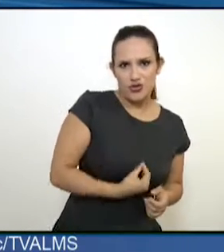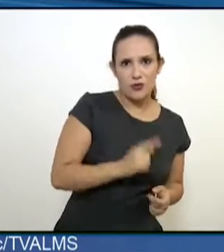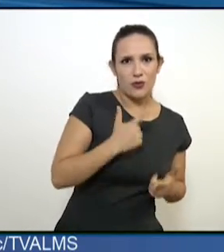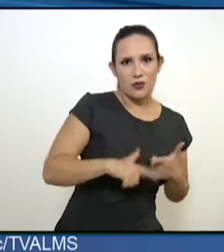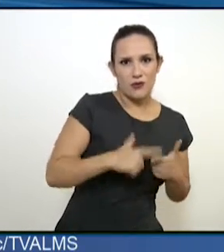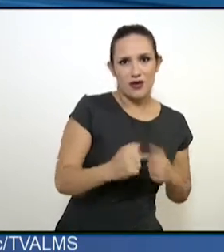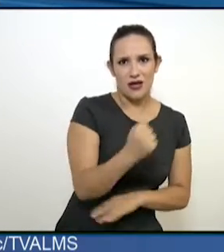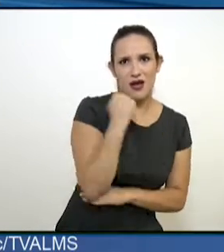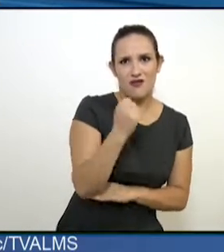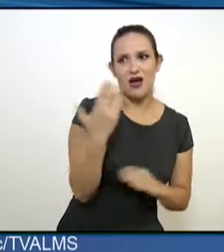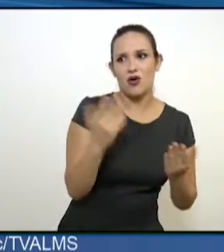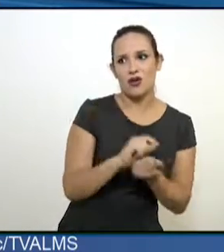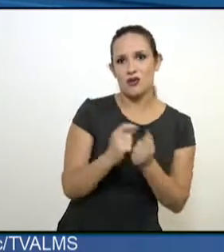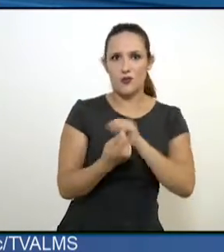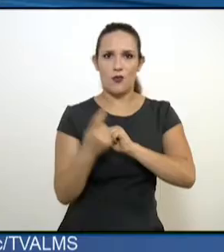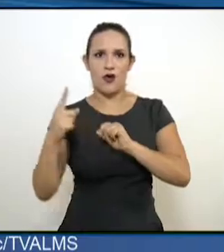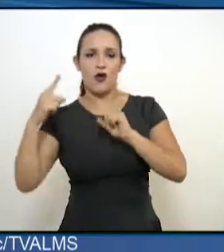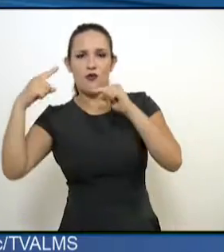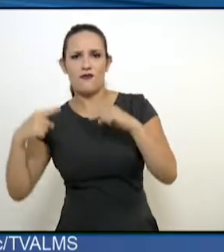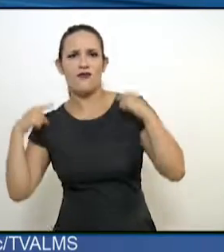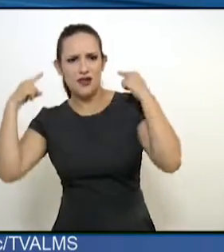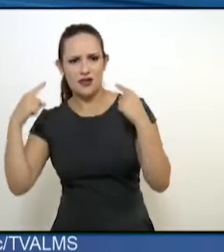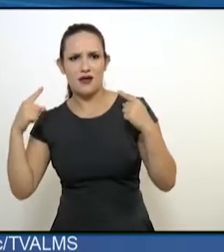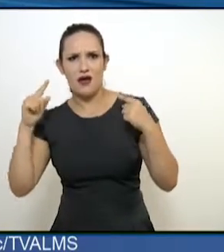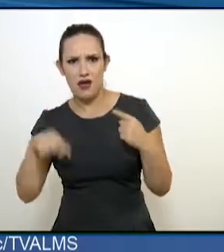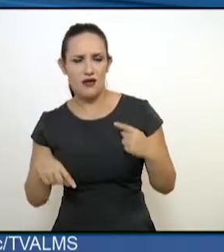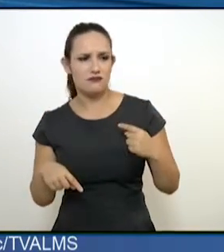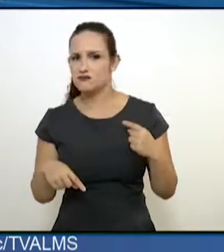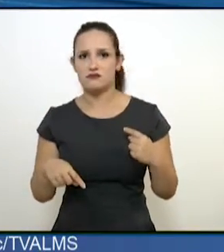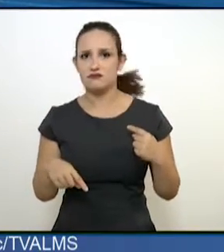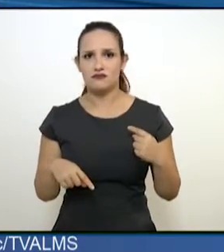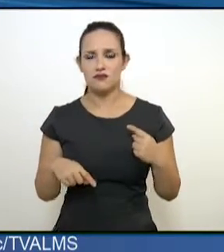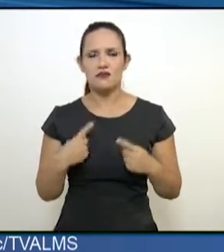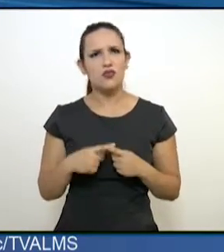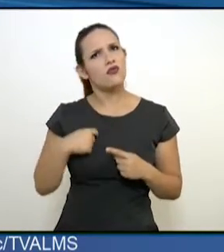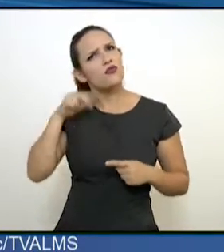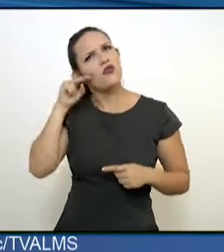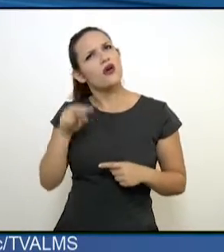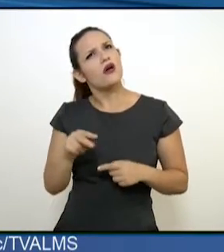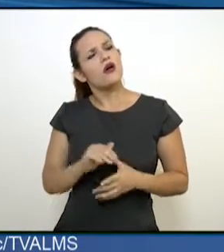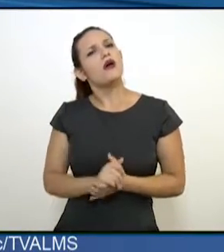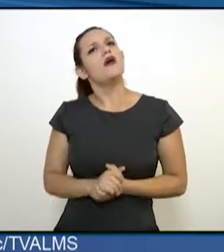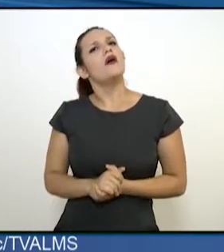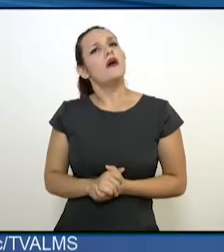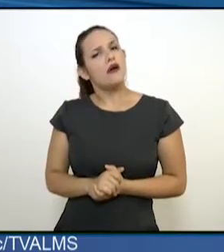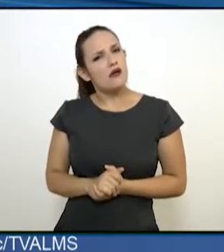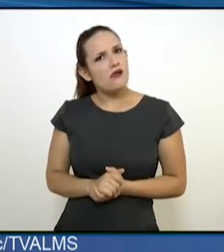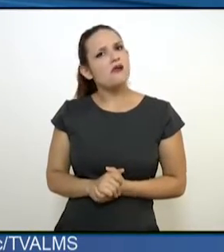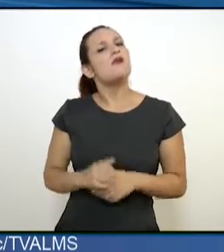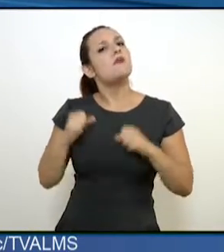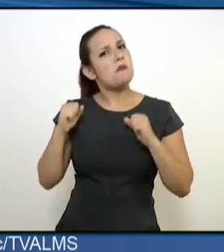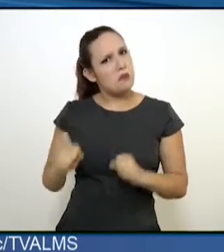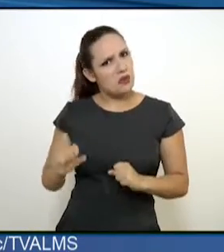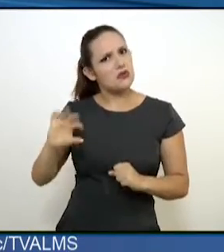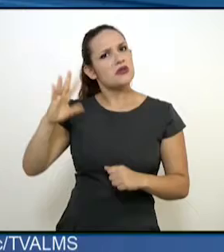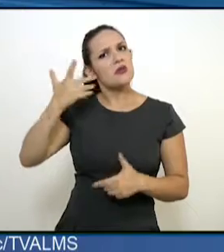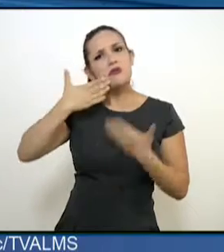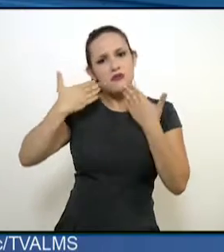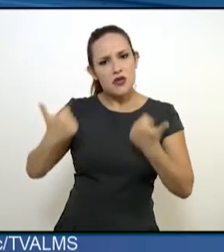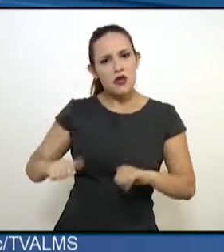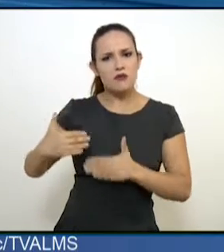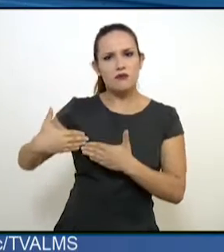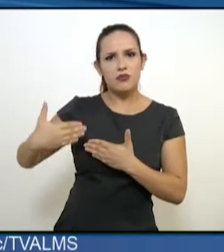quê? Porque agora toda a sociedade brasileira está verificando o que pode acontecer daqui para frente